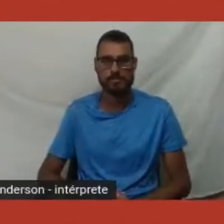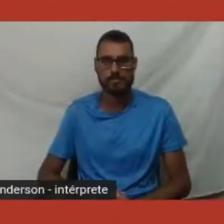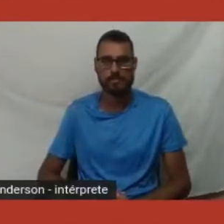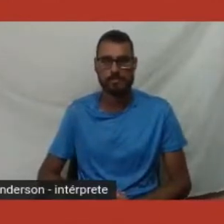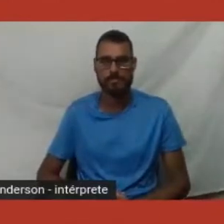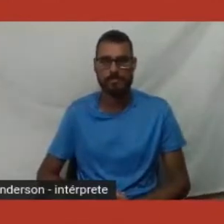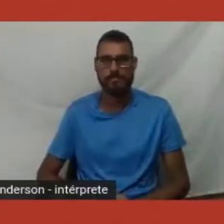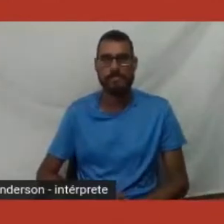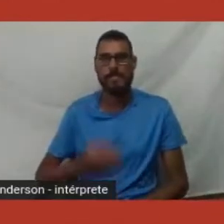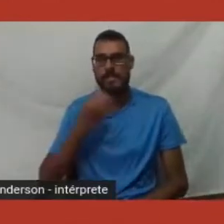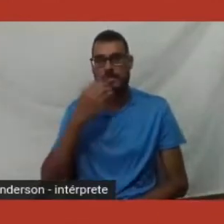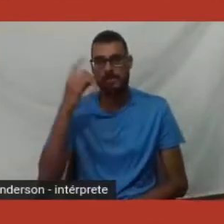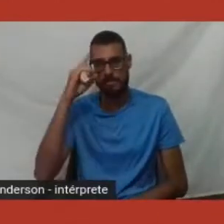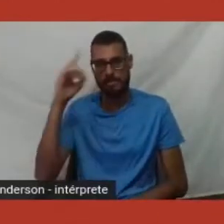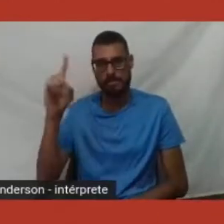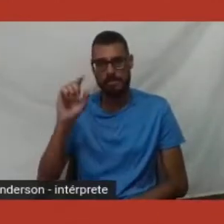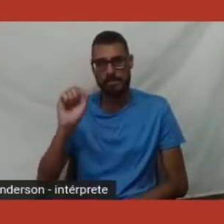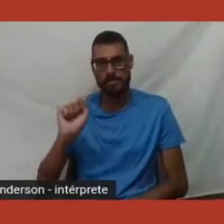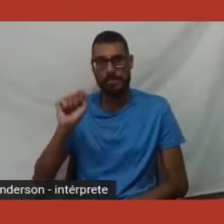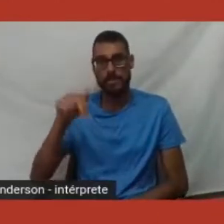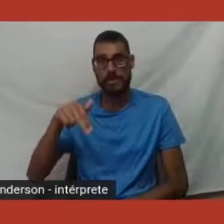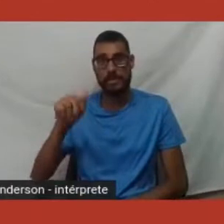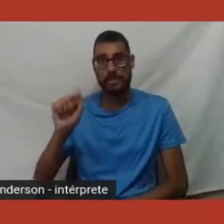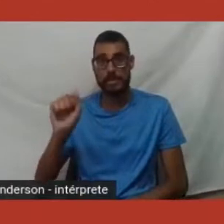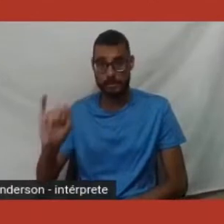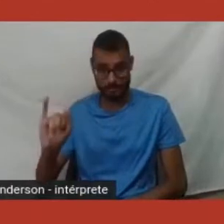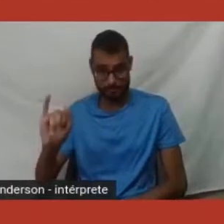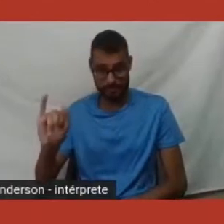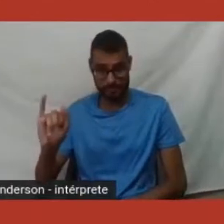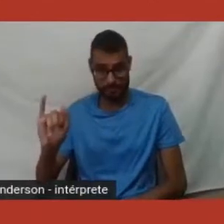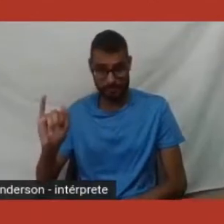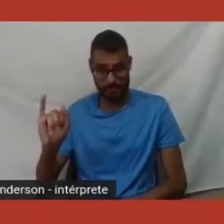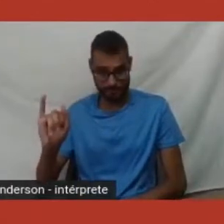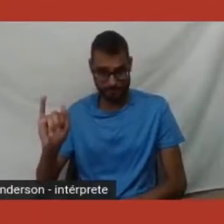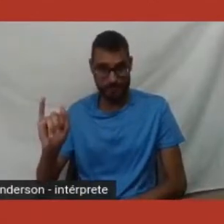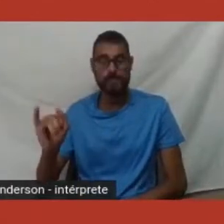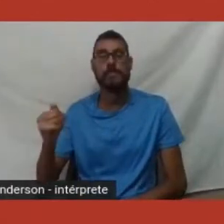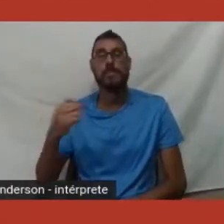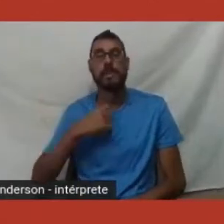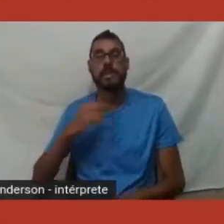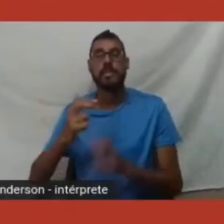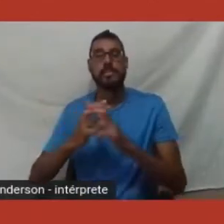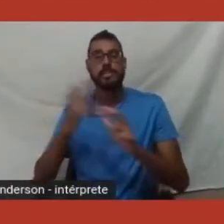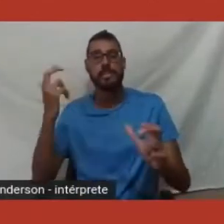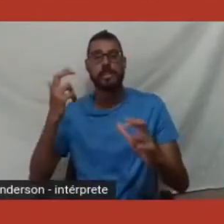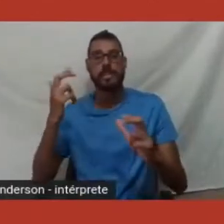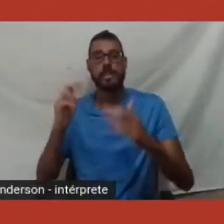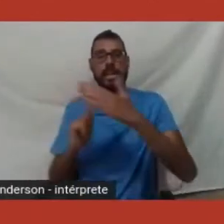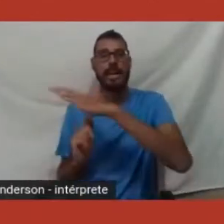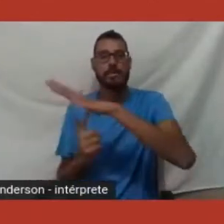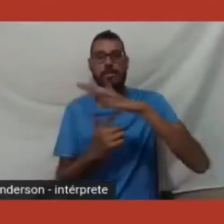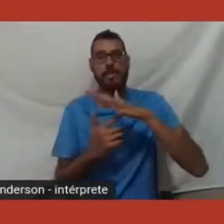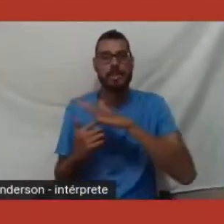Bom dia, eu sou a professora Ana aí, eu sou engenheira ambiental e dou aula no